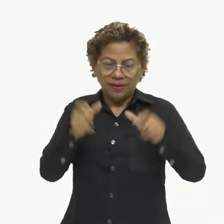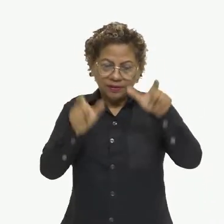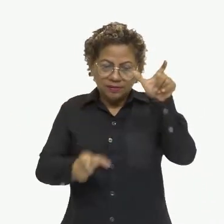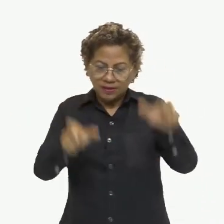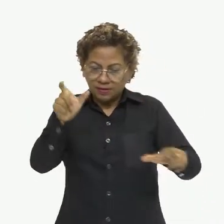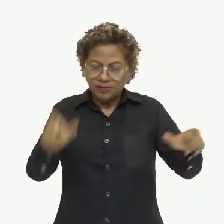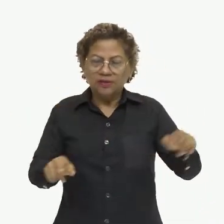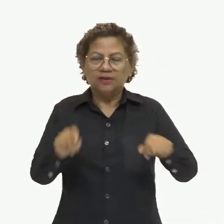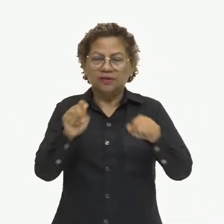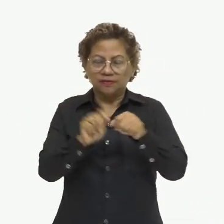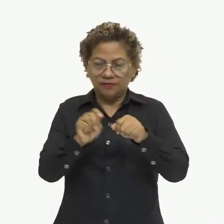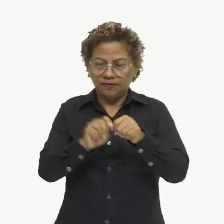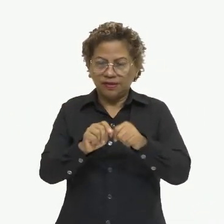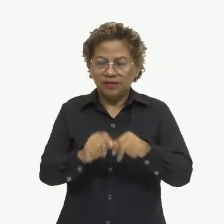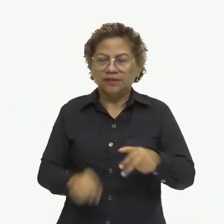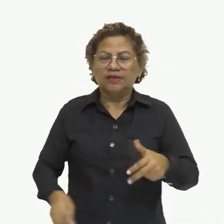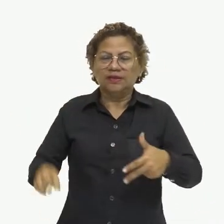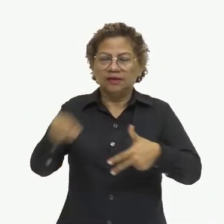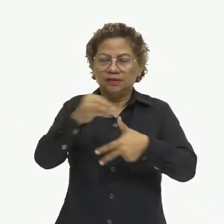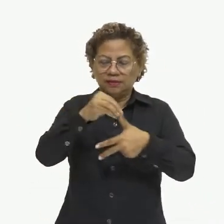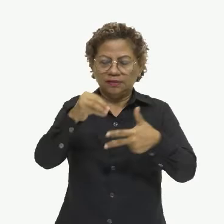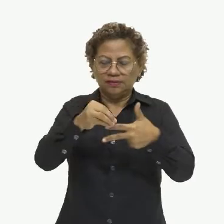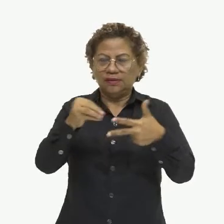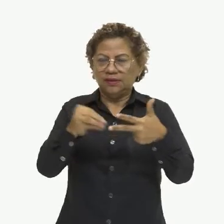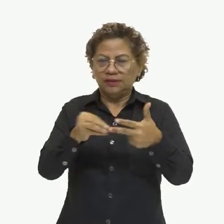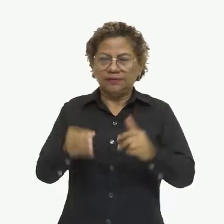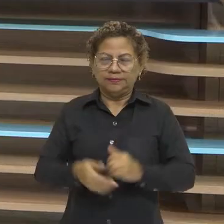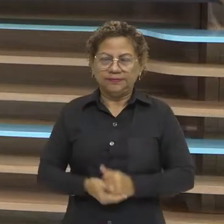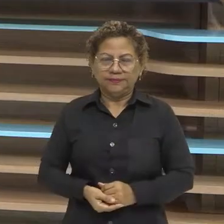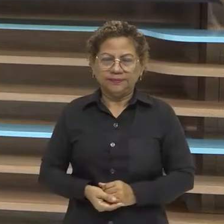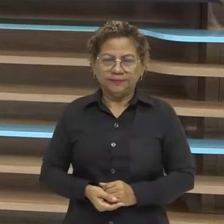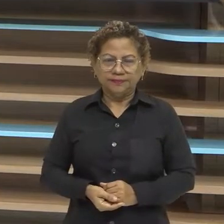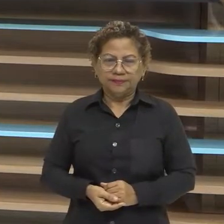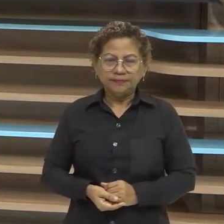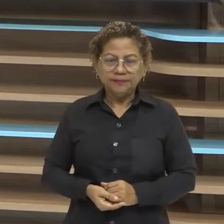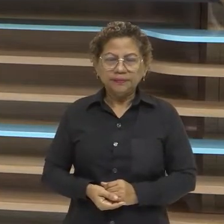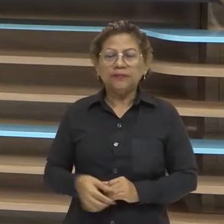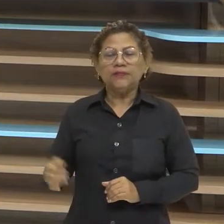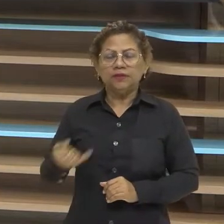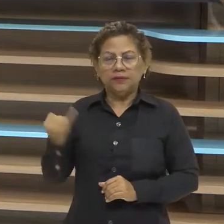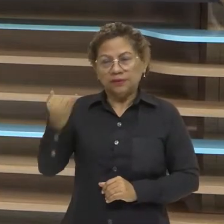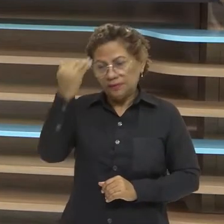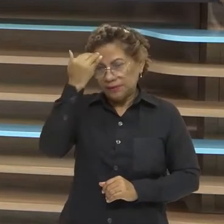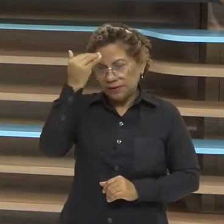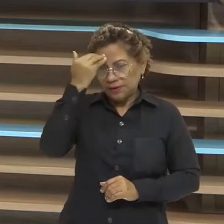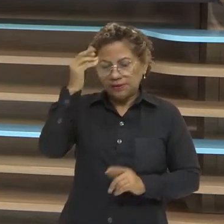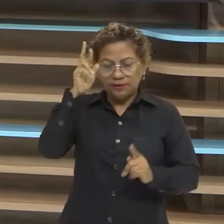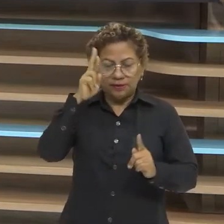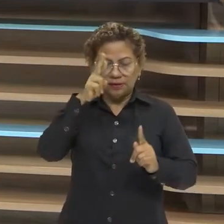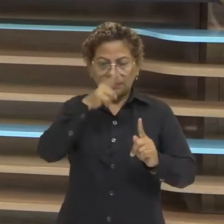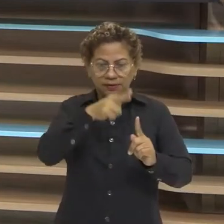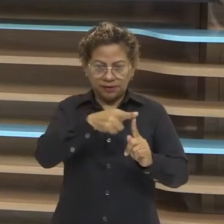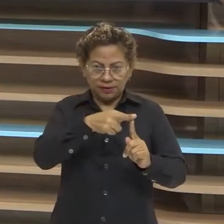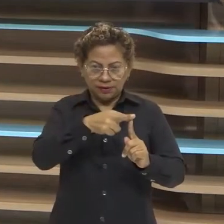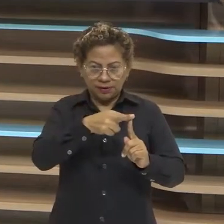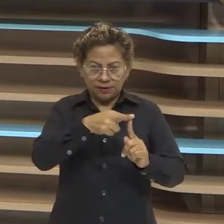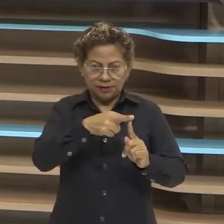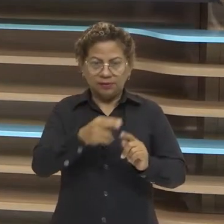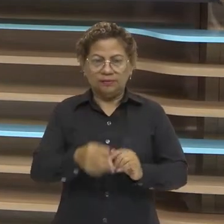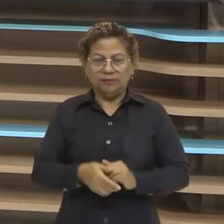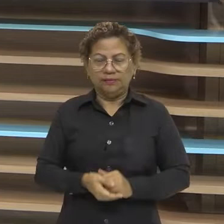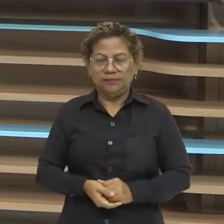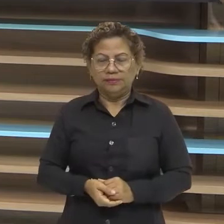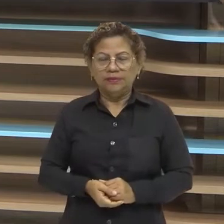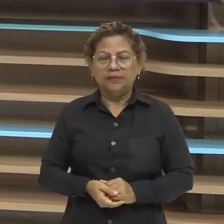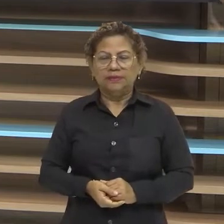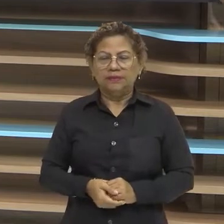o Enem. Daí, a importância de nós entendermos que a função referencial, ela vai estar com